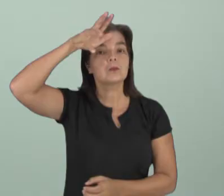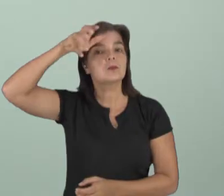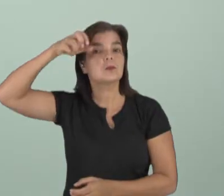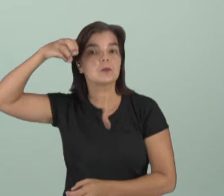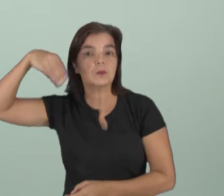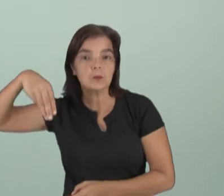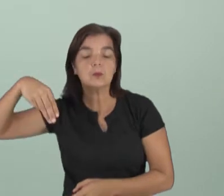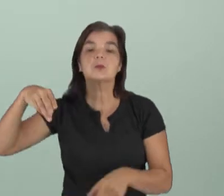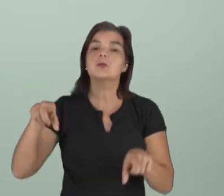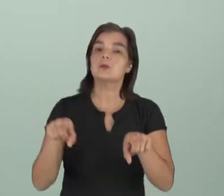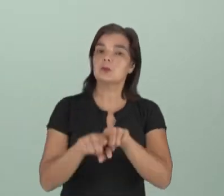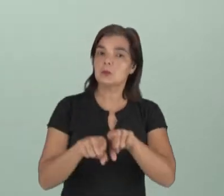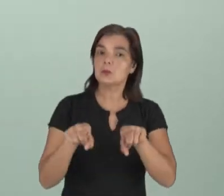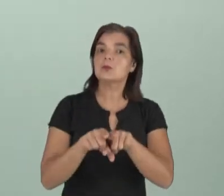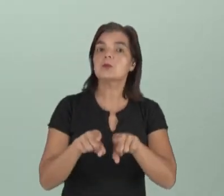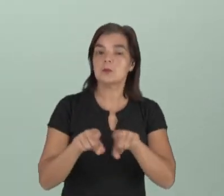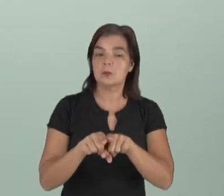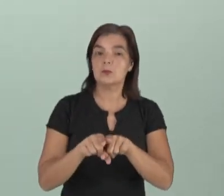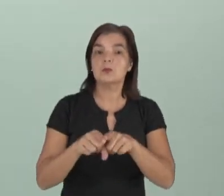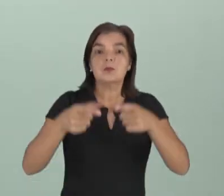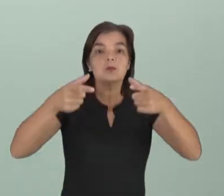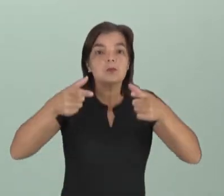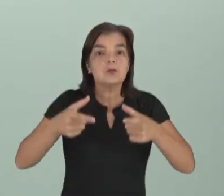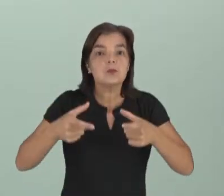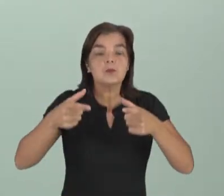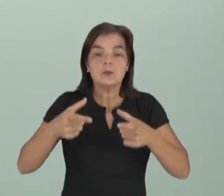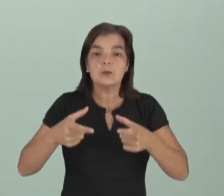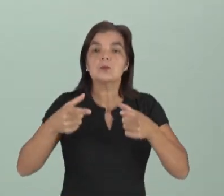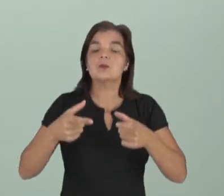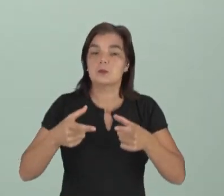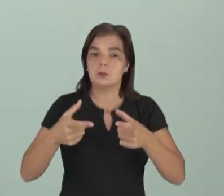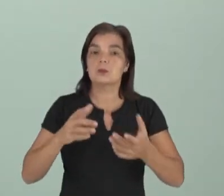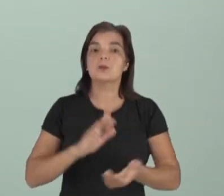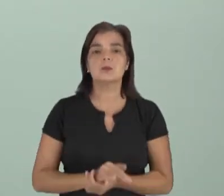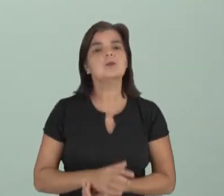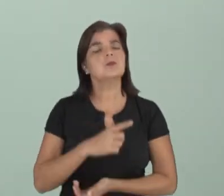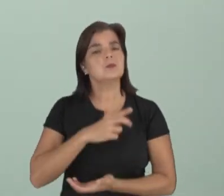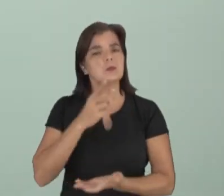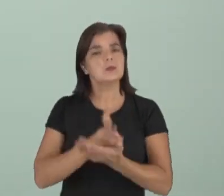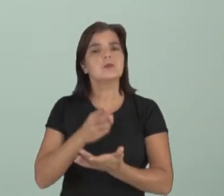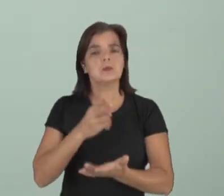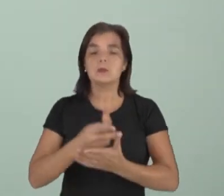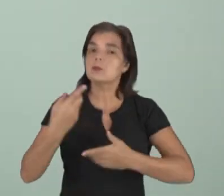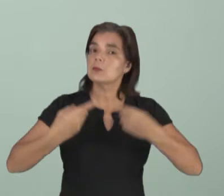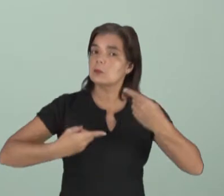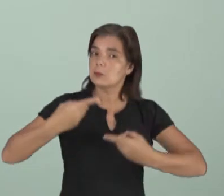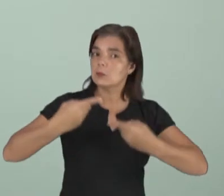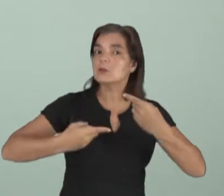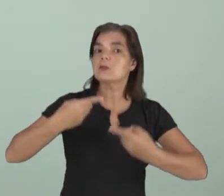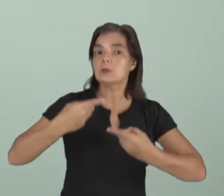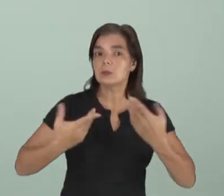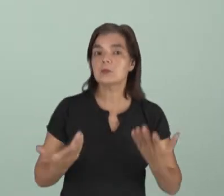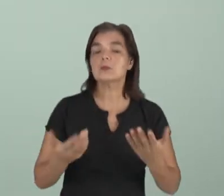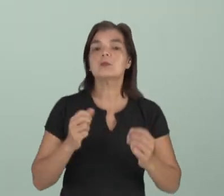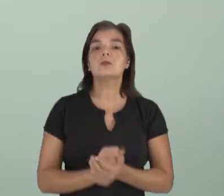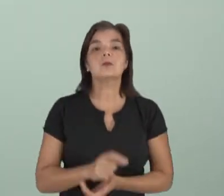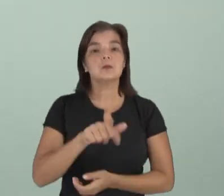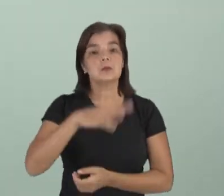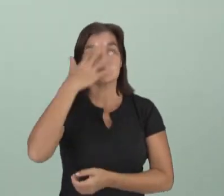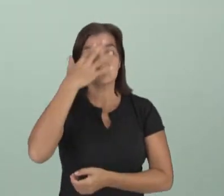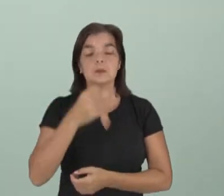aí, uma das regiões que vem sendo debatida nos últimos tempos,